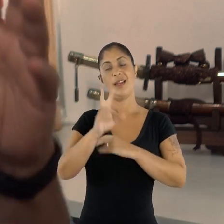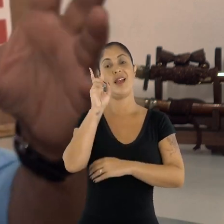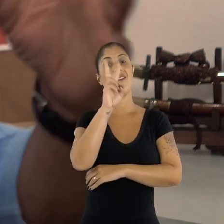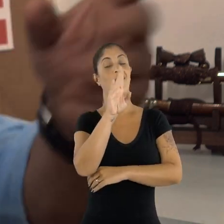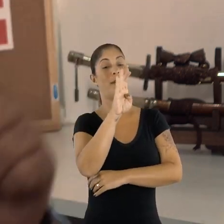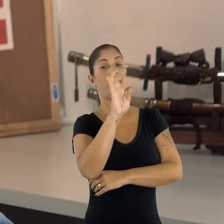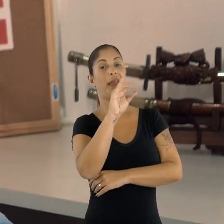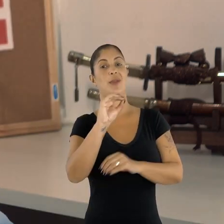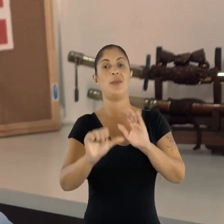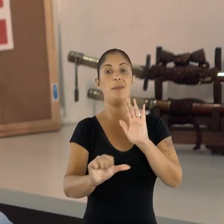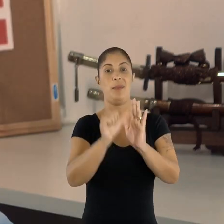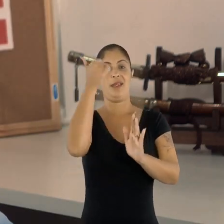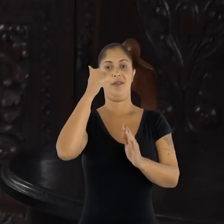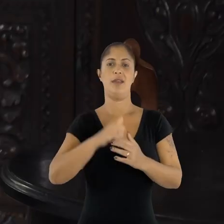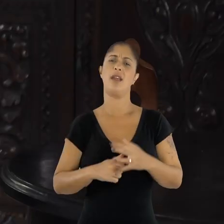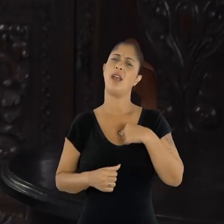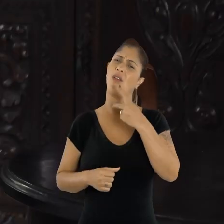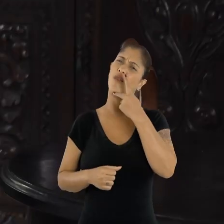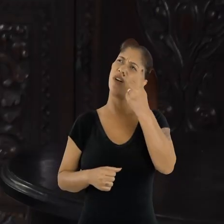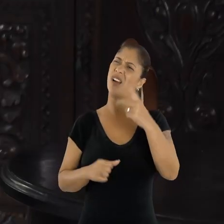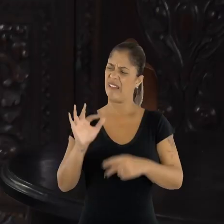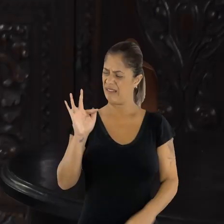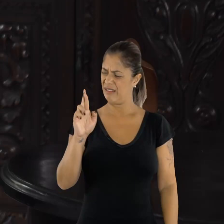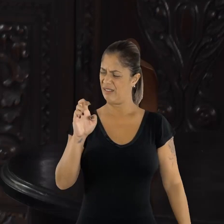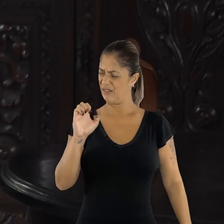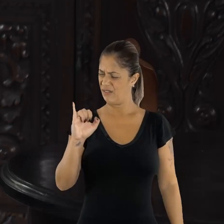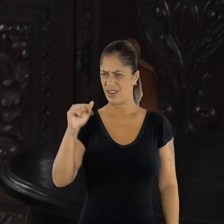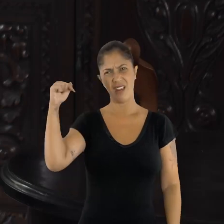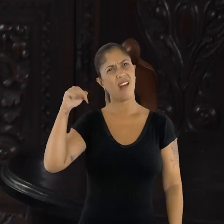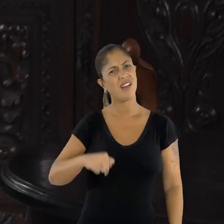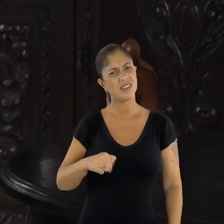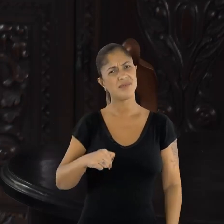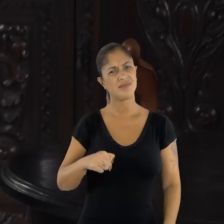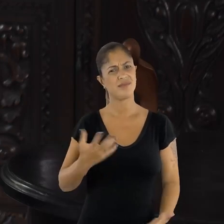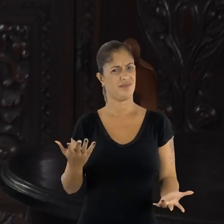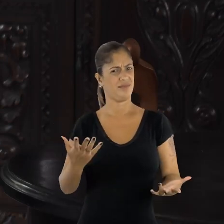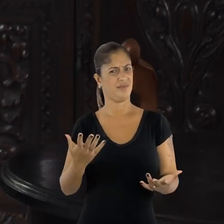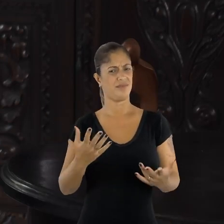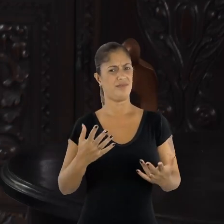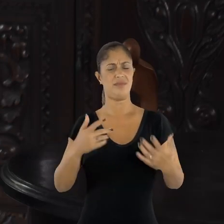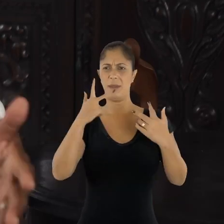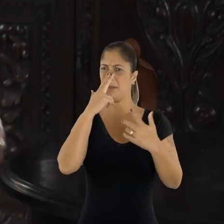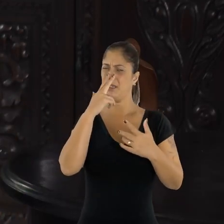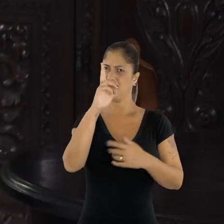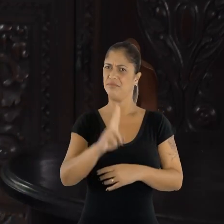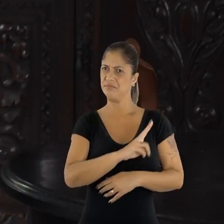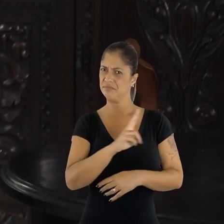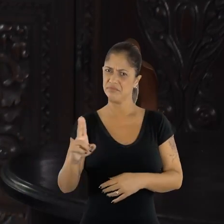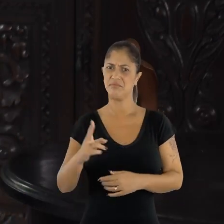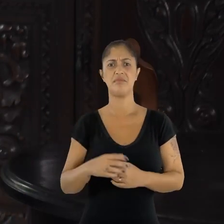de ver o Beto pela primeira vez. Falei, nossa, um Frei aqui nas nossas greves. Vicentinho. Um frade aqui nos